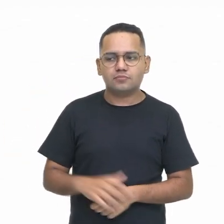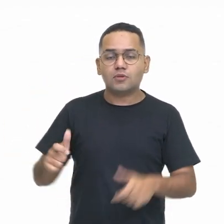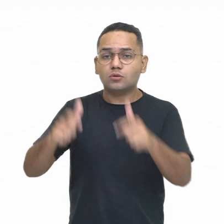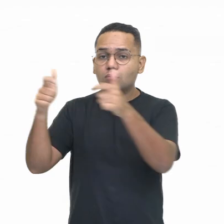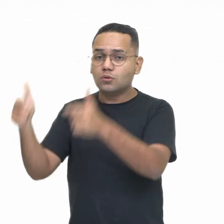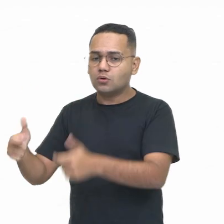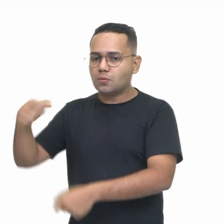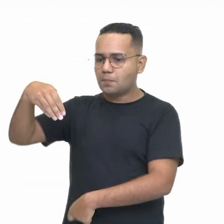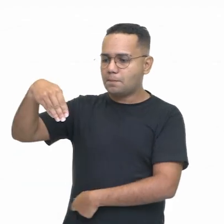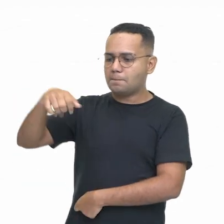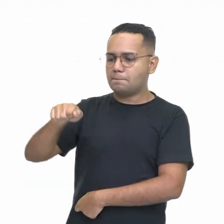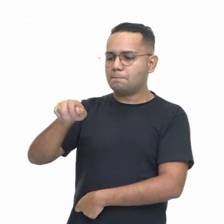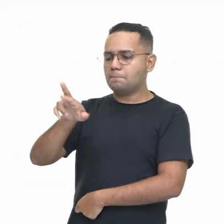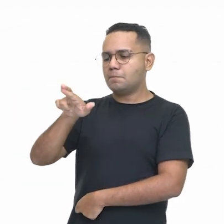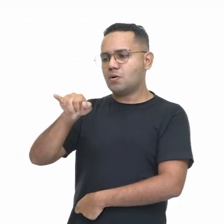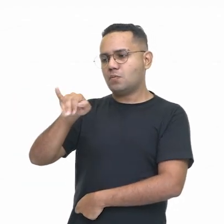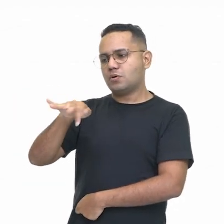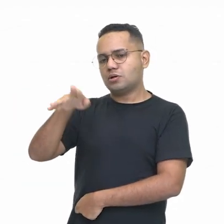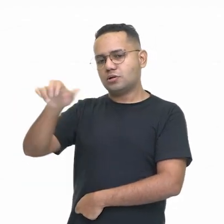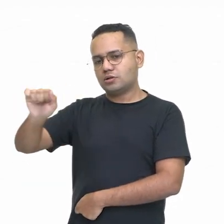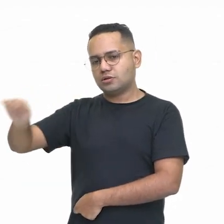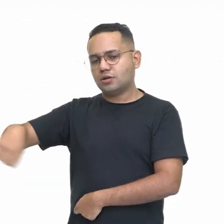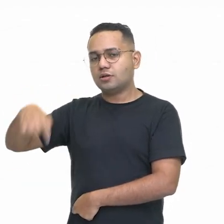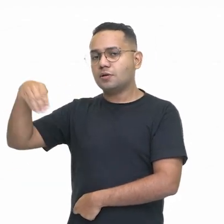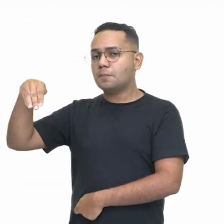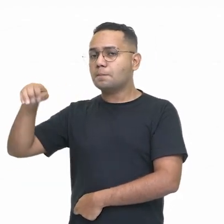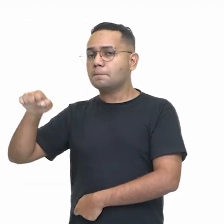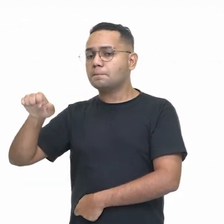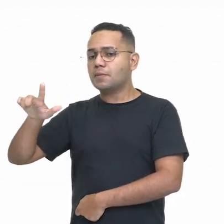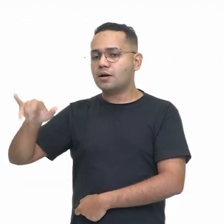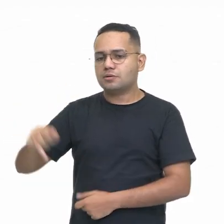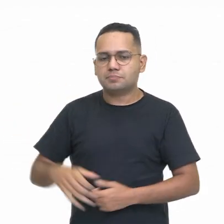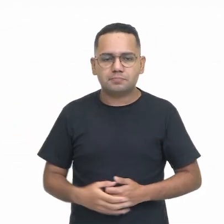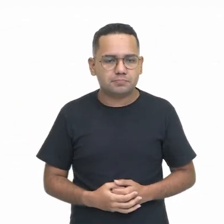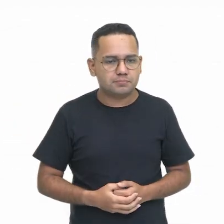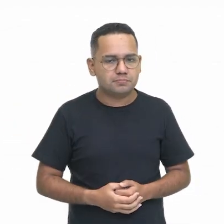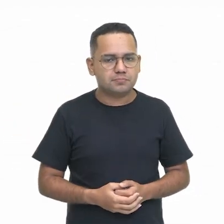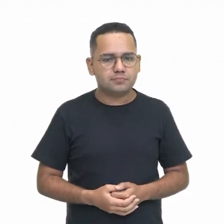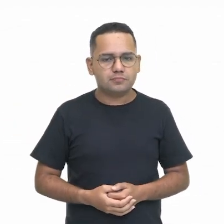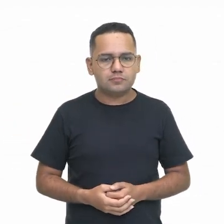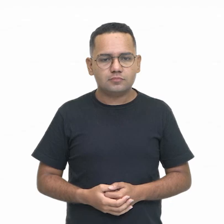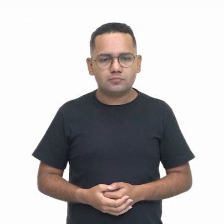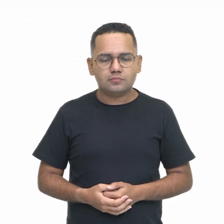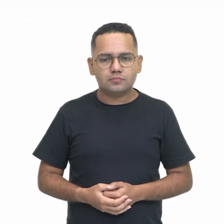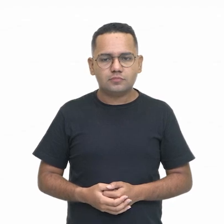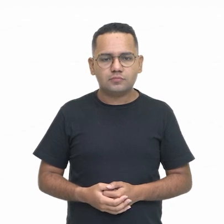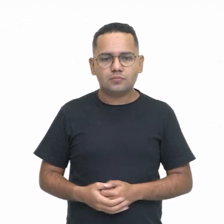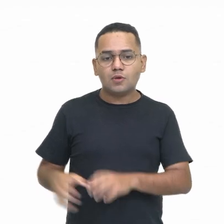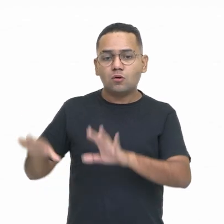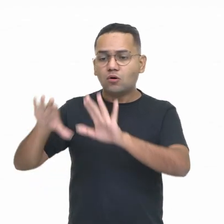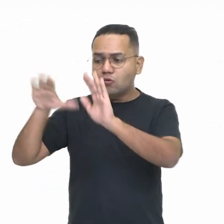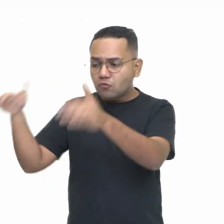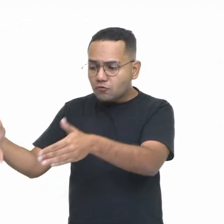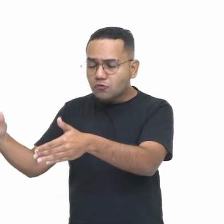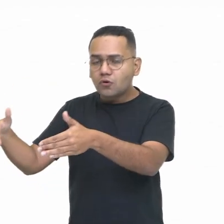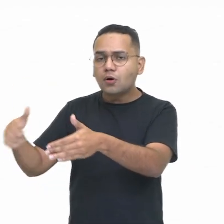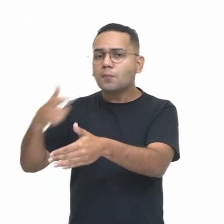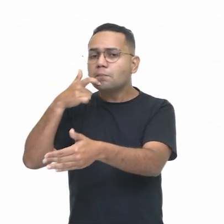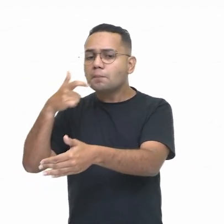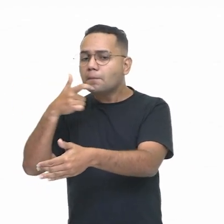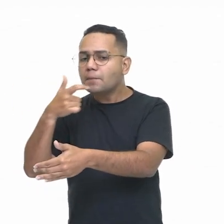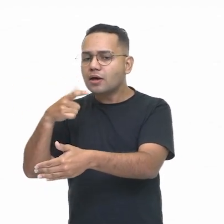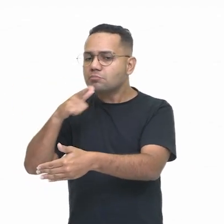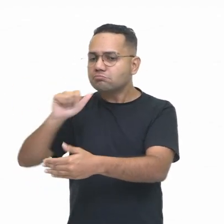no que é atualmente a Mauritânia e Mali. Ele era centrado na